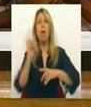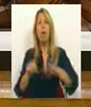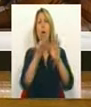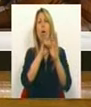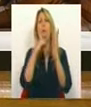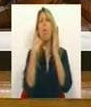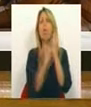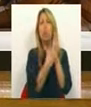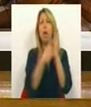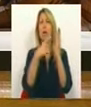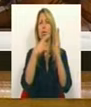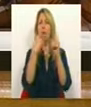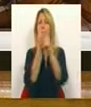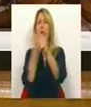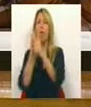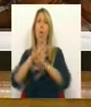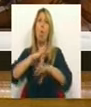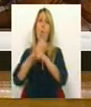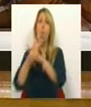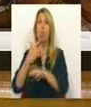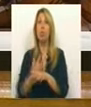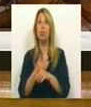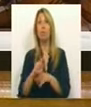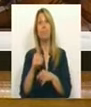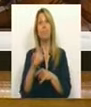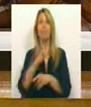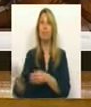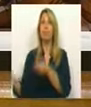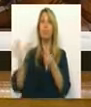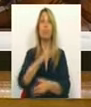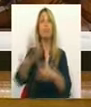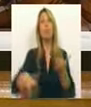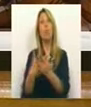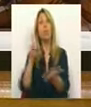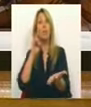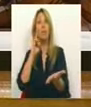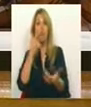rotulagens, entre outros. E brevemente apresentaremos mais propostas em defesa dos consumidores. Disse.